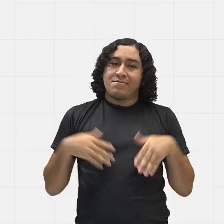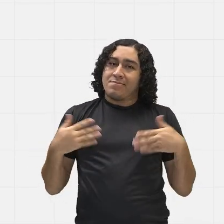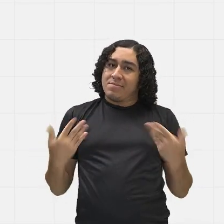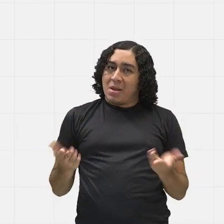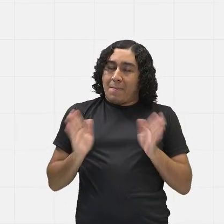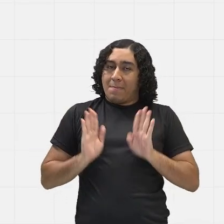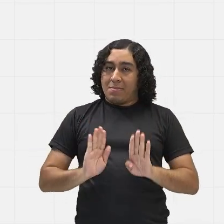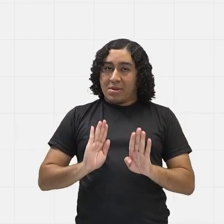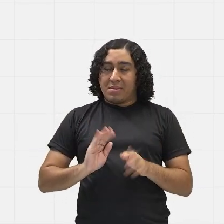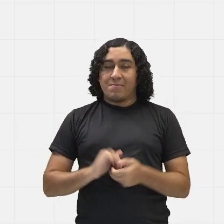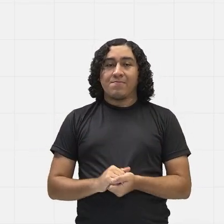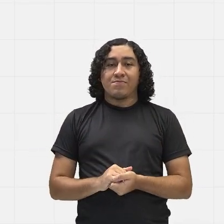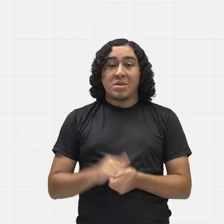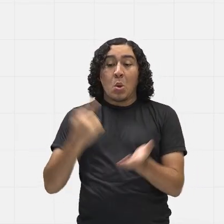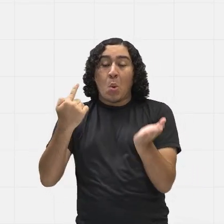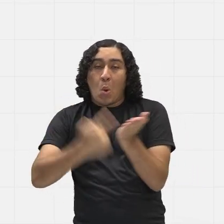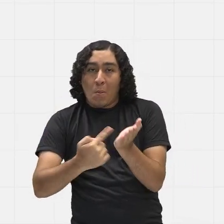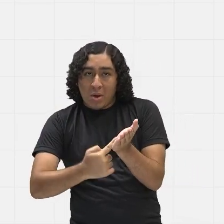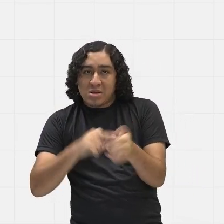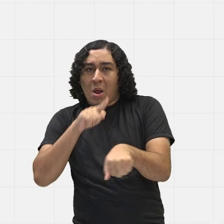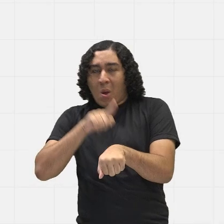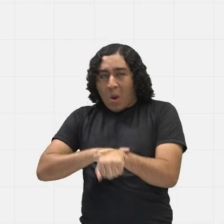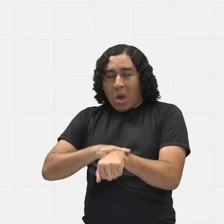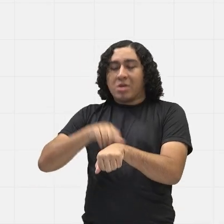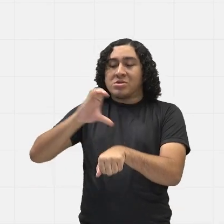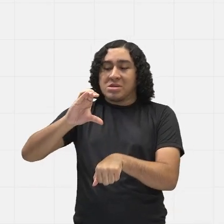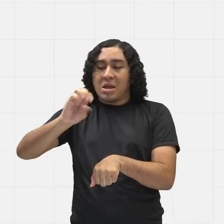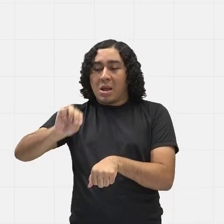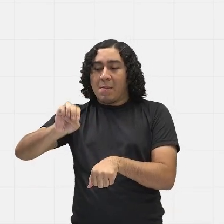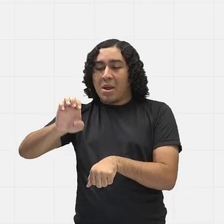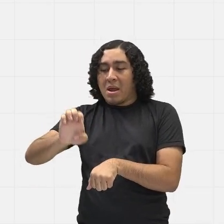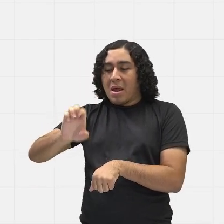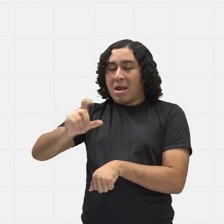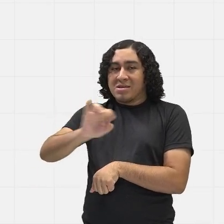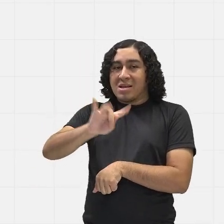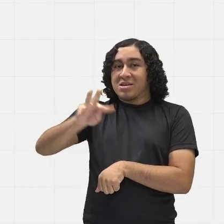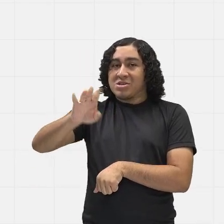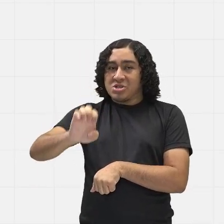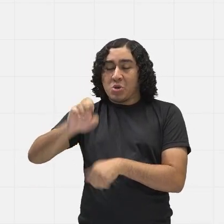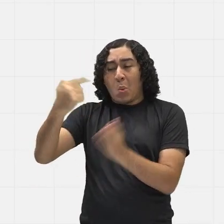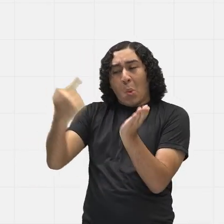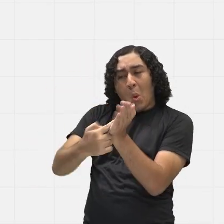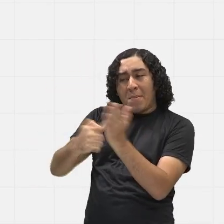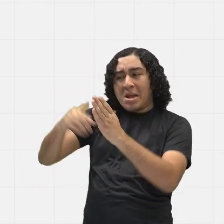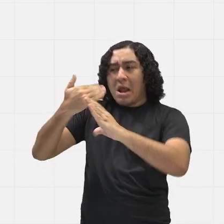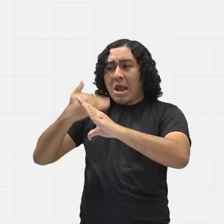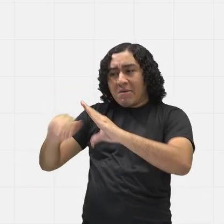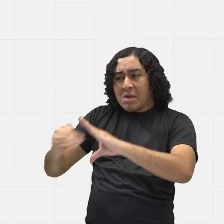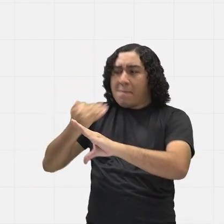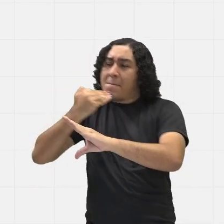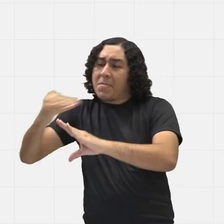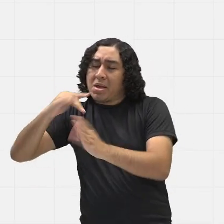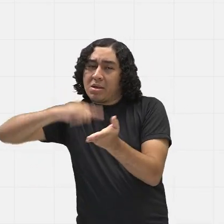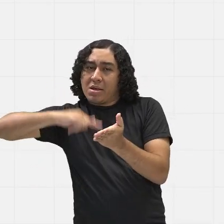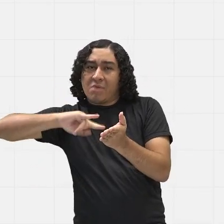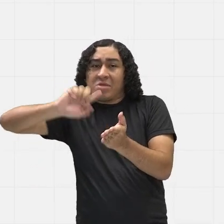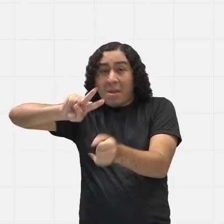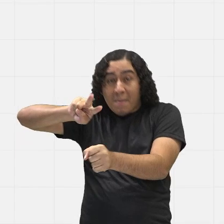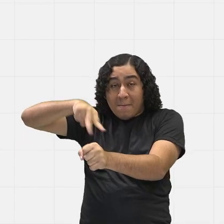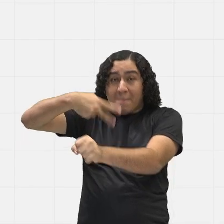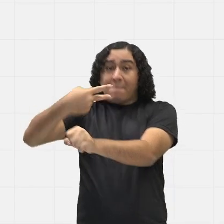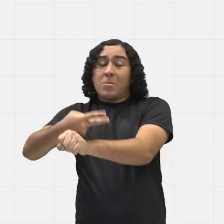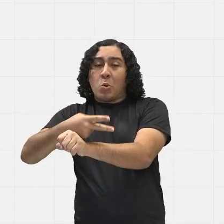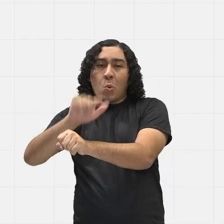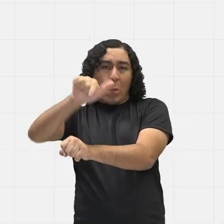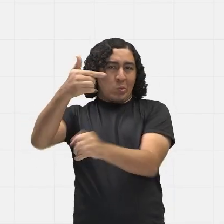Professor, combine um horário com o CME Atende, que você possa receber esses arquivos, tá bom? Além do envio pelo IPTV, ele também